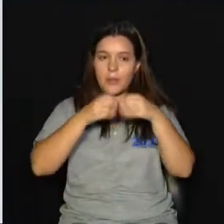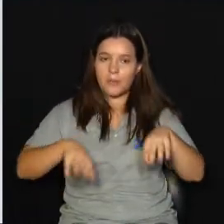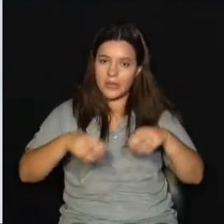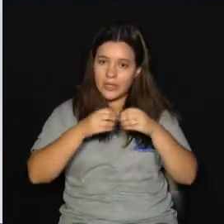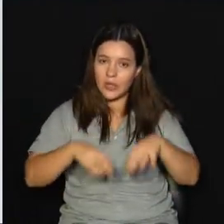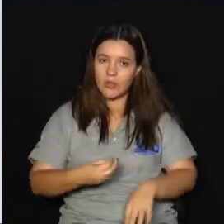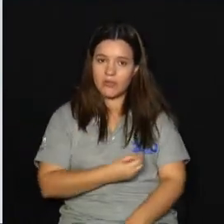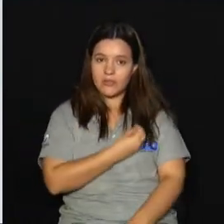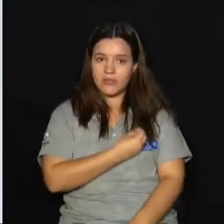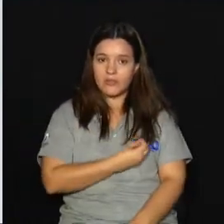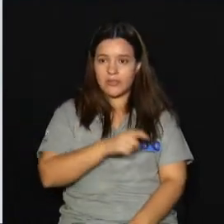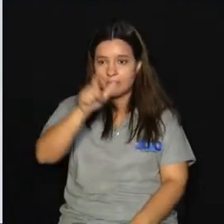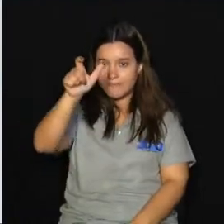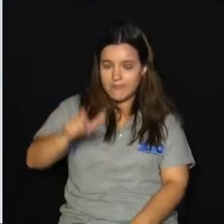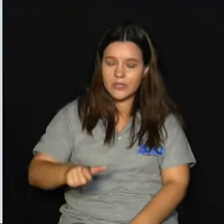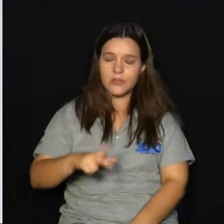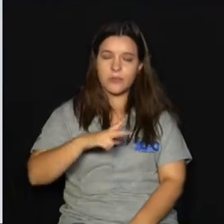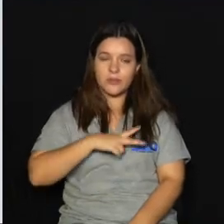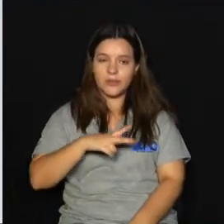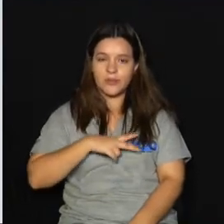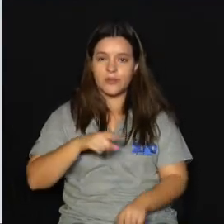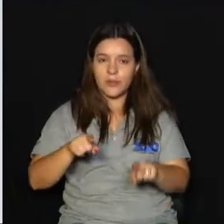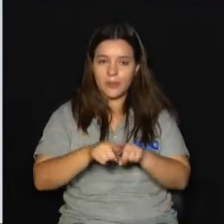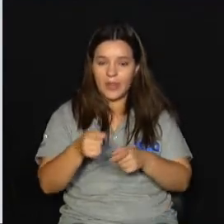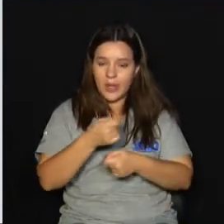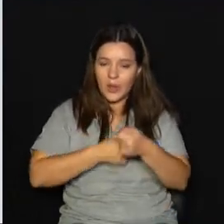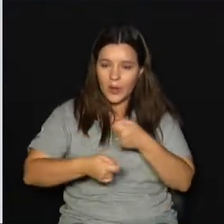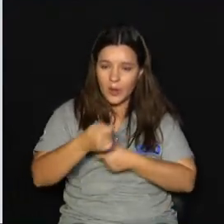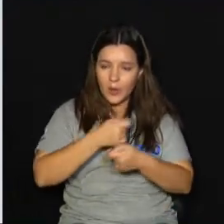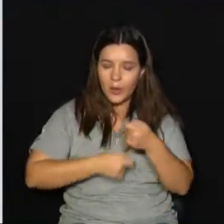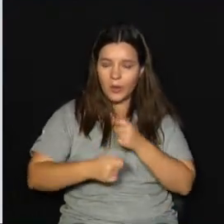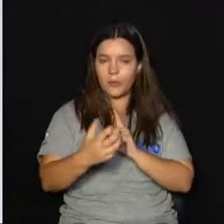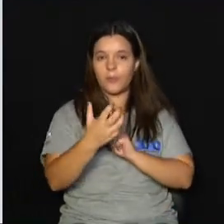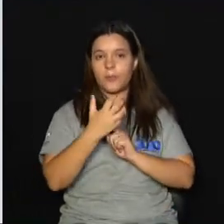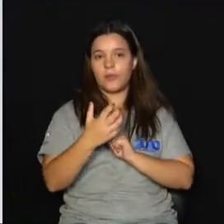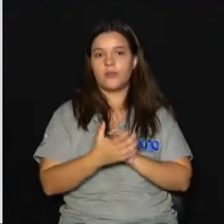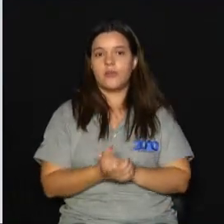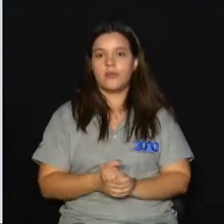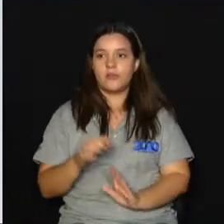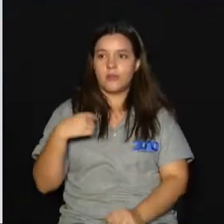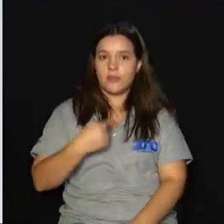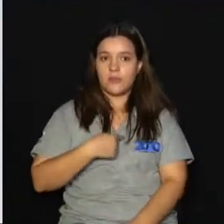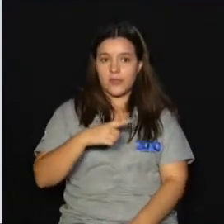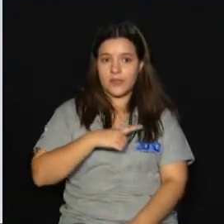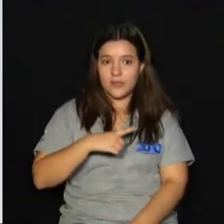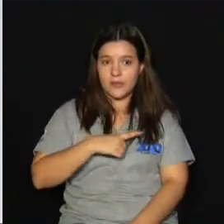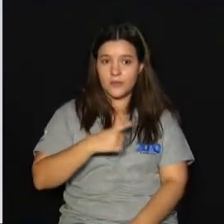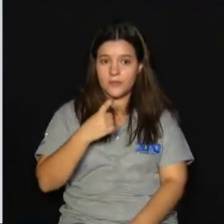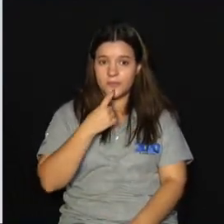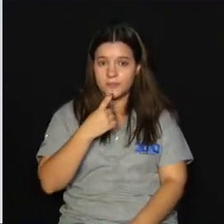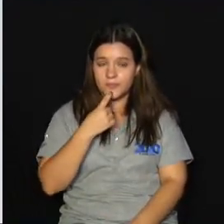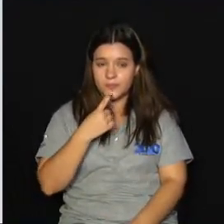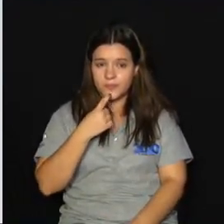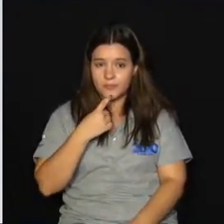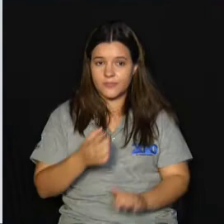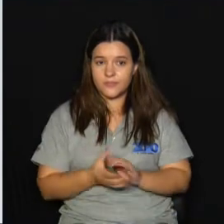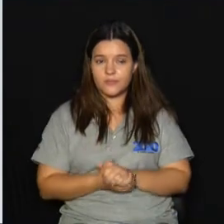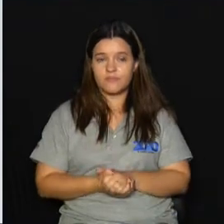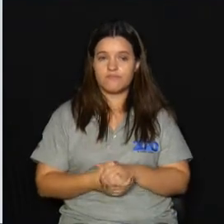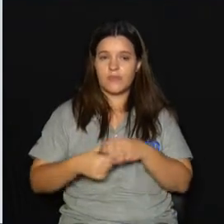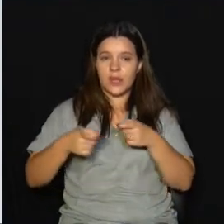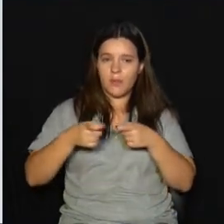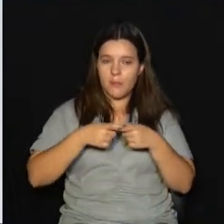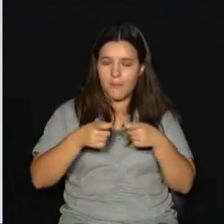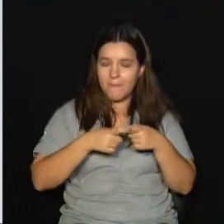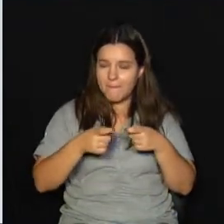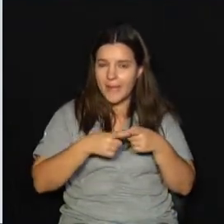das pessoas pessoalmente, mas também afetou muito a economia. A gente tem aqui em Campinas, né, a parte médica